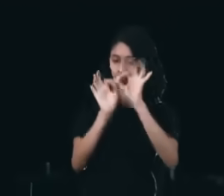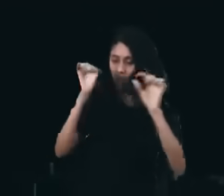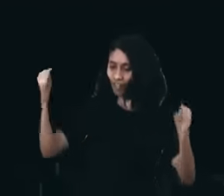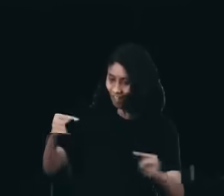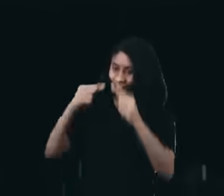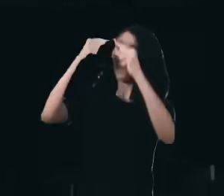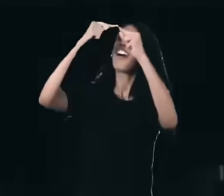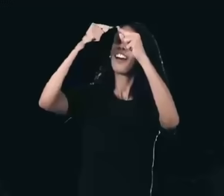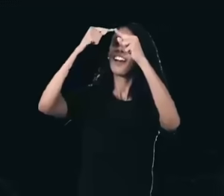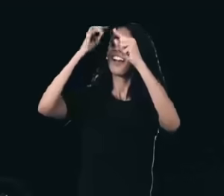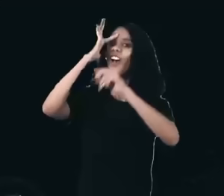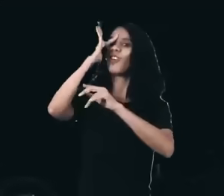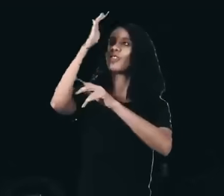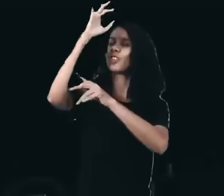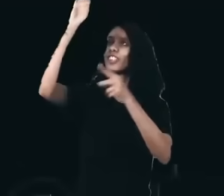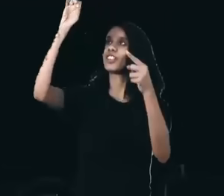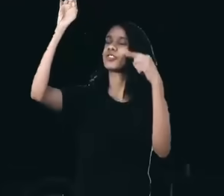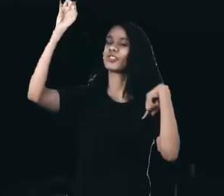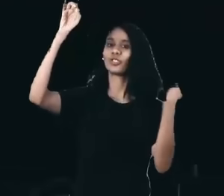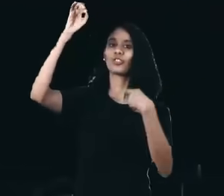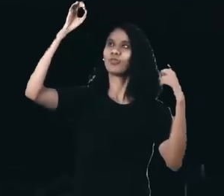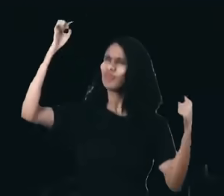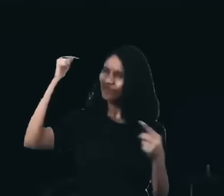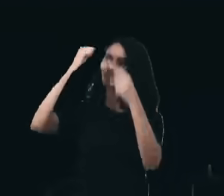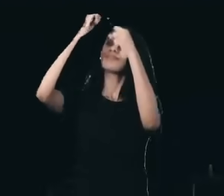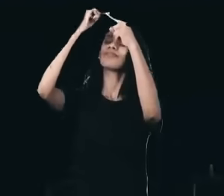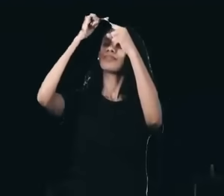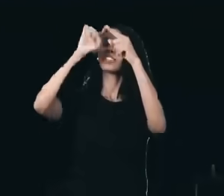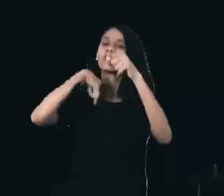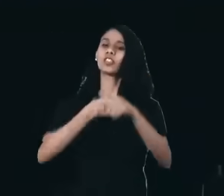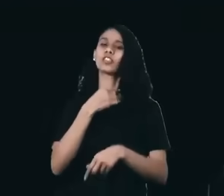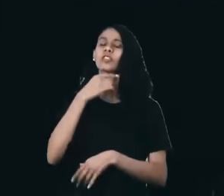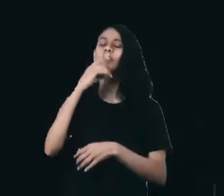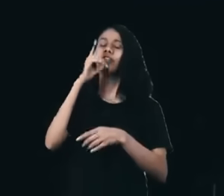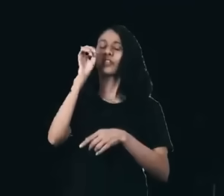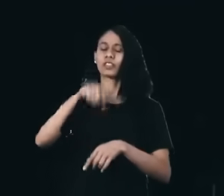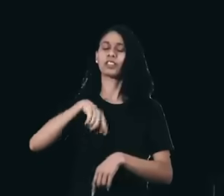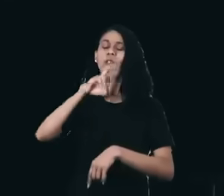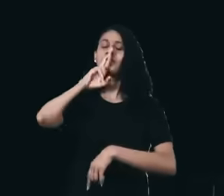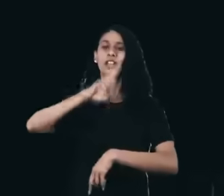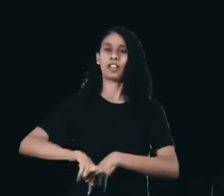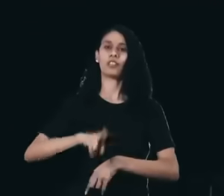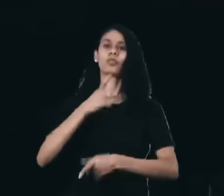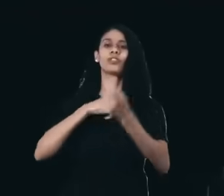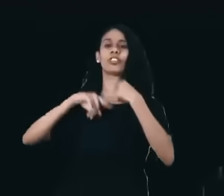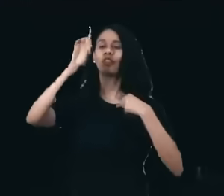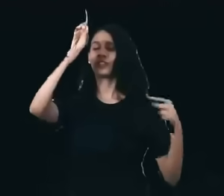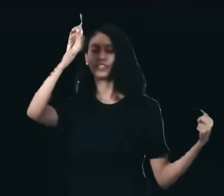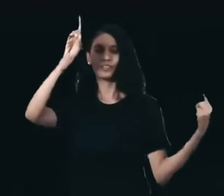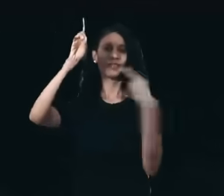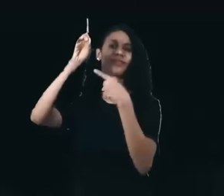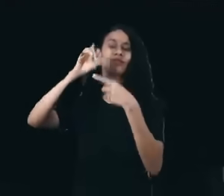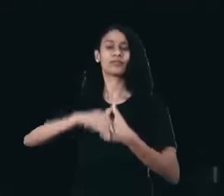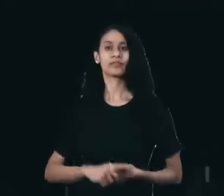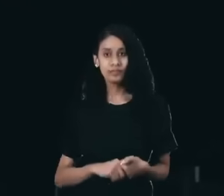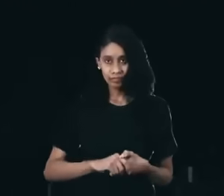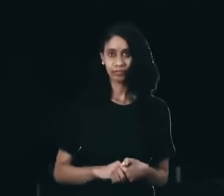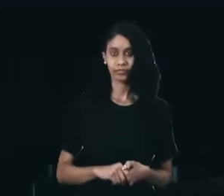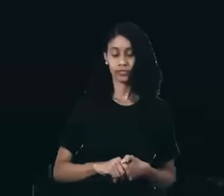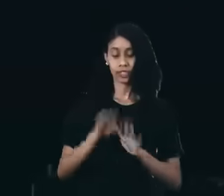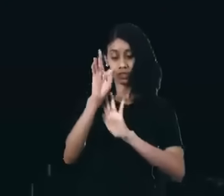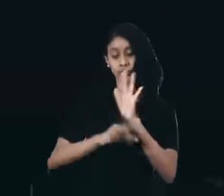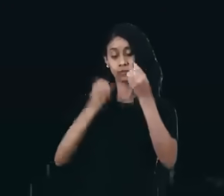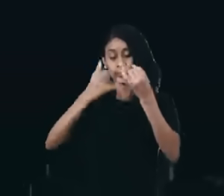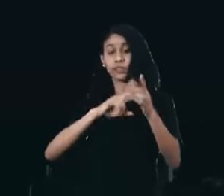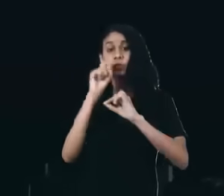ao sonho de Deus para a nossa vida, nós seremos a resposta do desejo de Deus. Esse texto fala